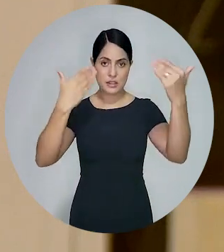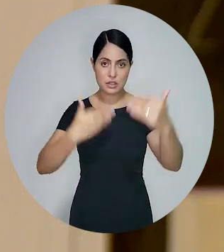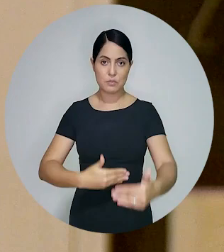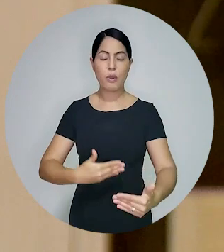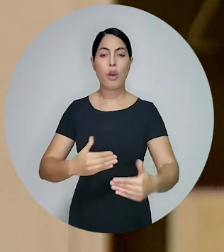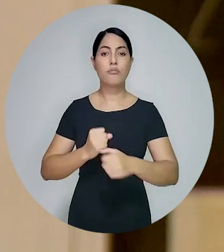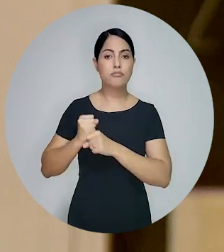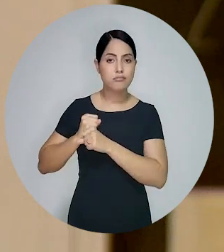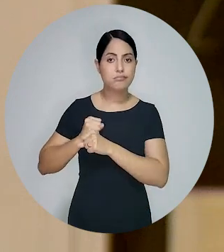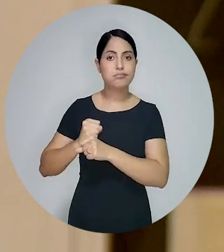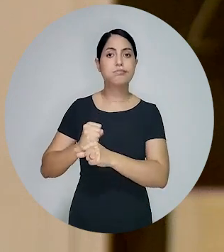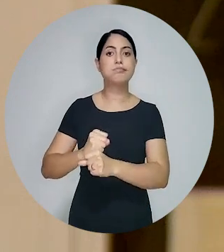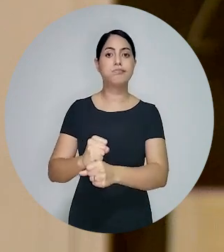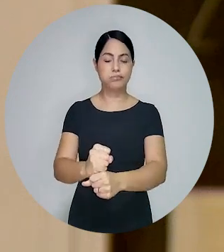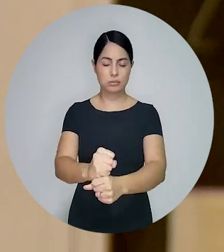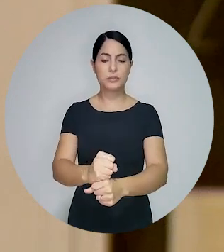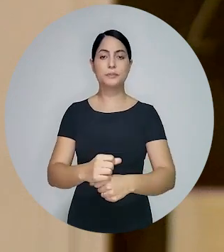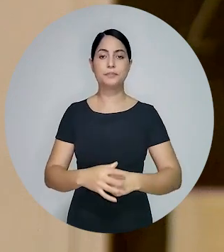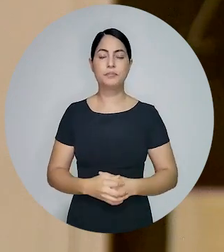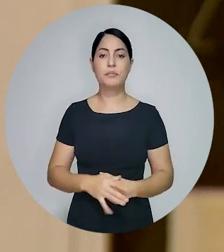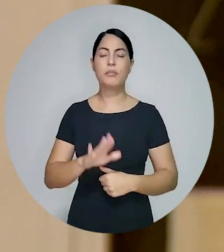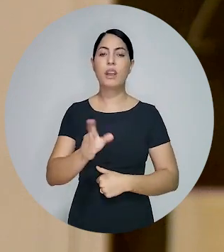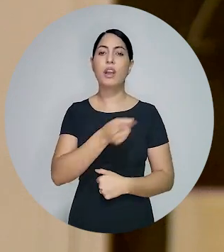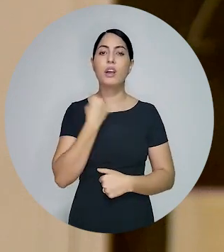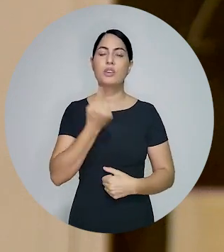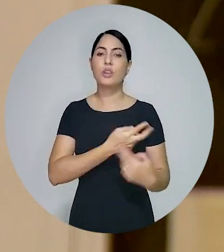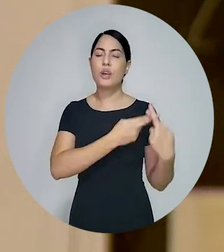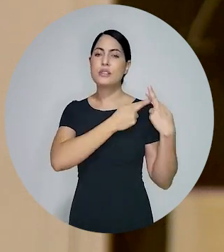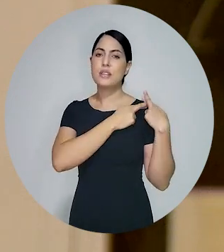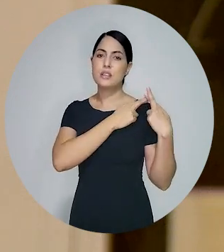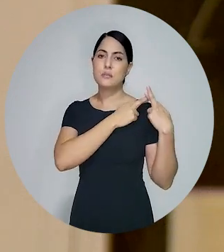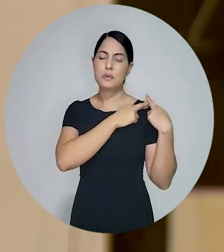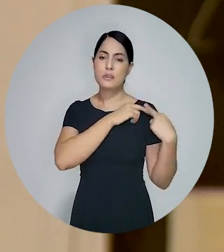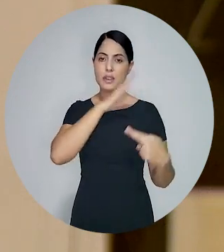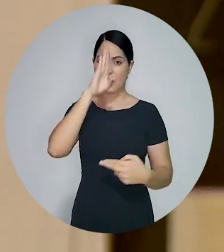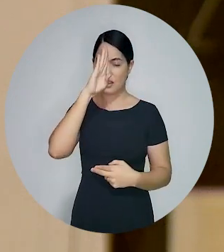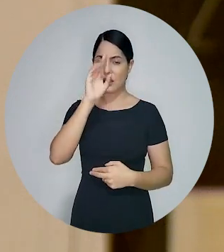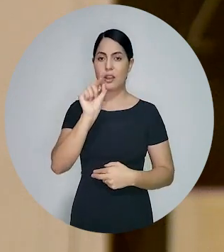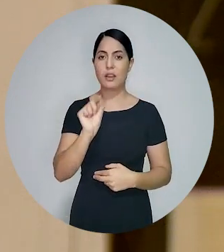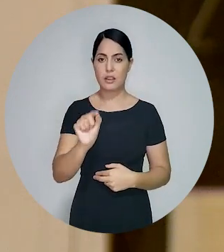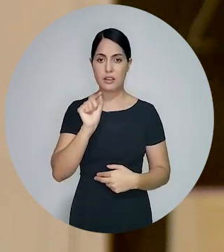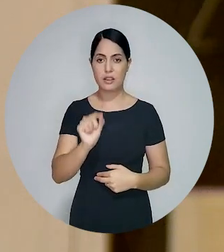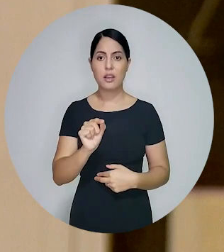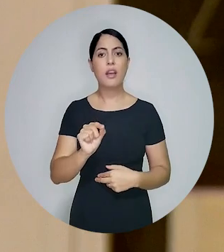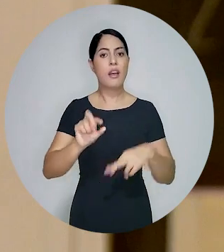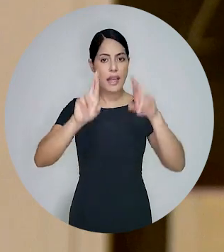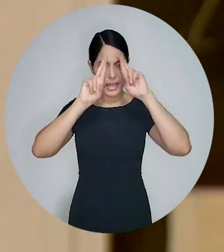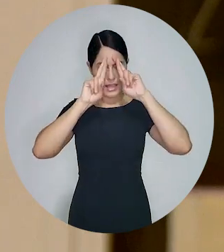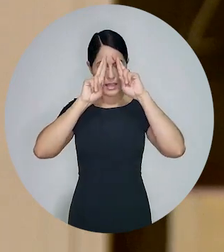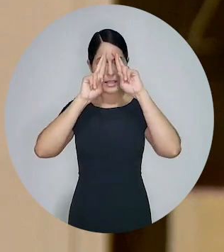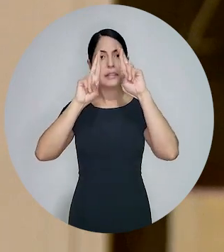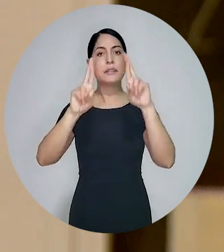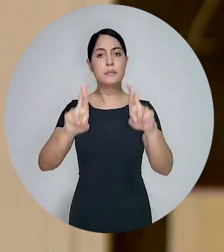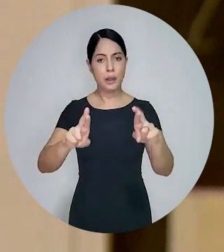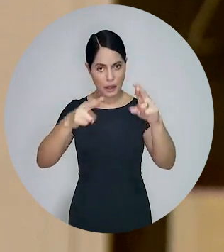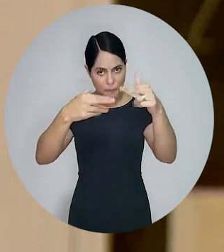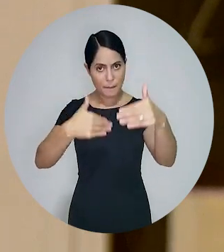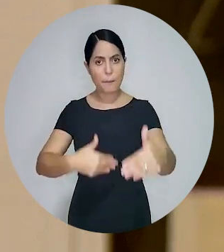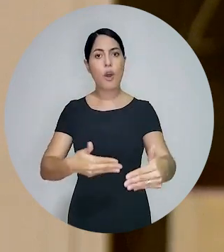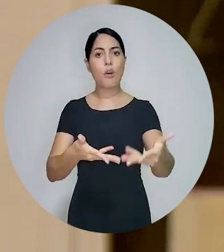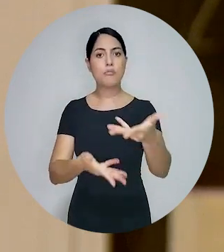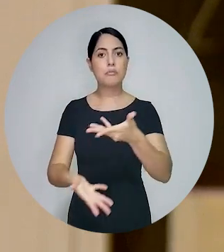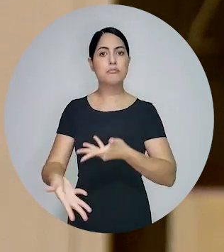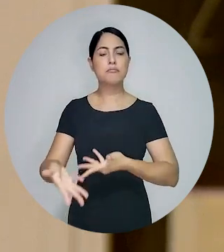sendo realizado 3 exames ordinariamente por ano. E a grande responsabilidade é manter esse grau